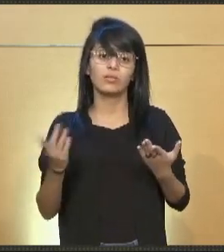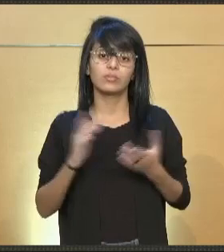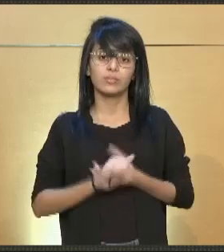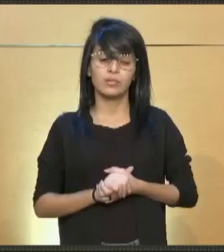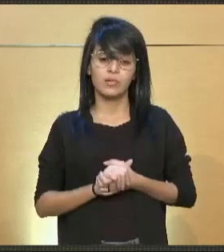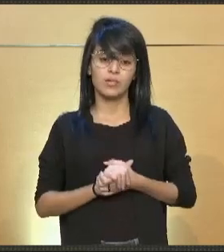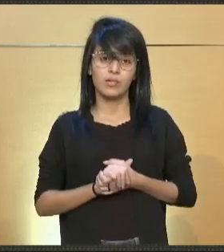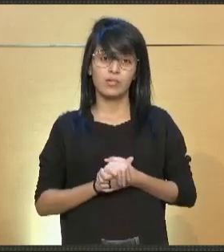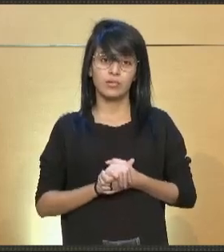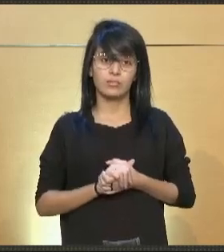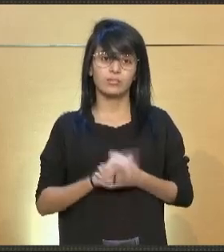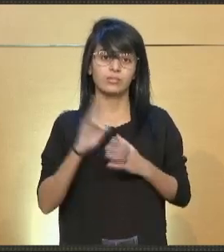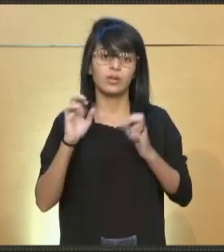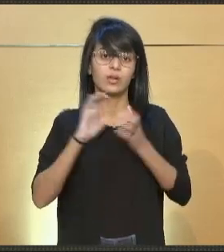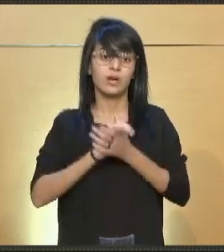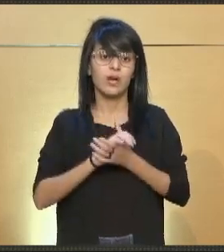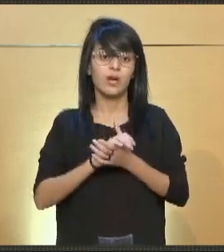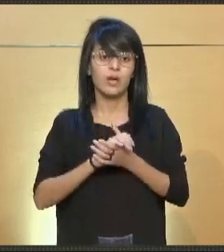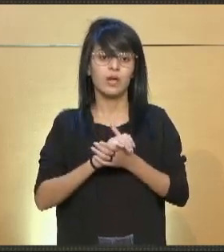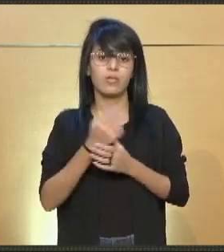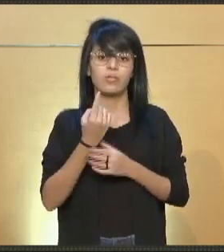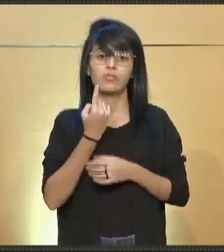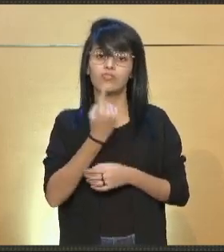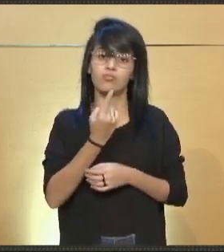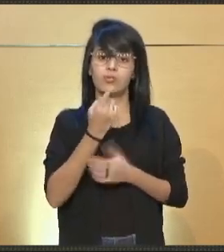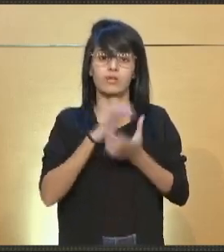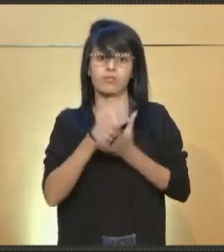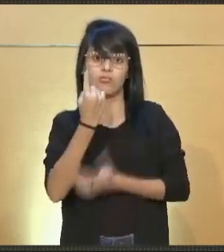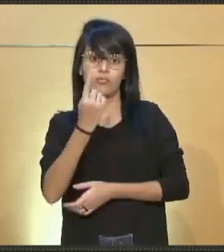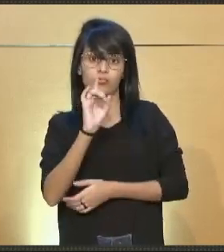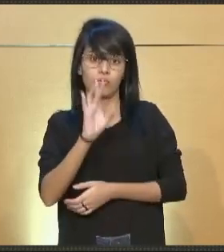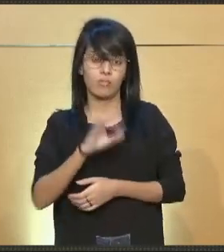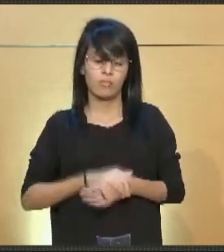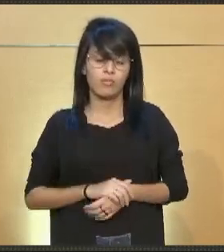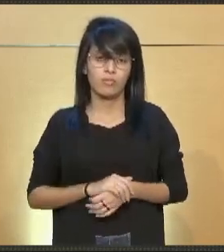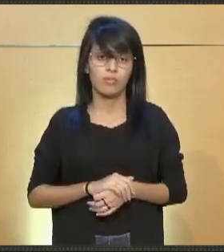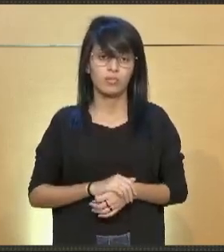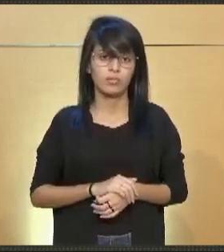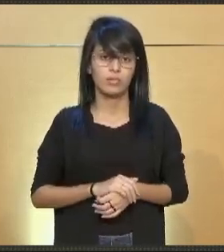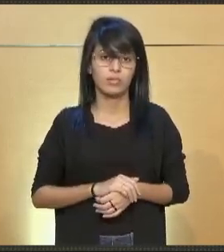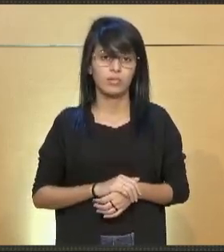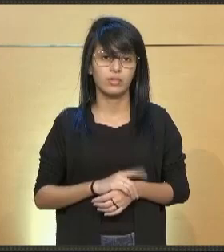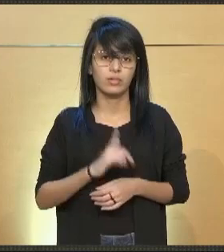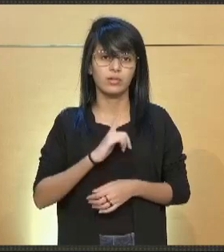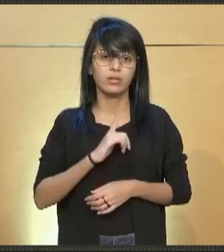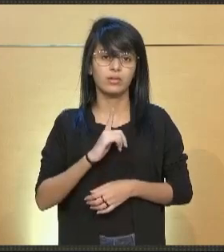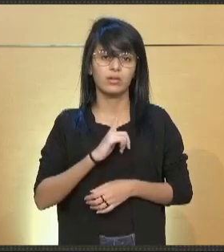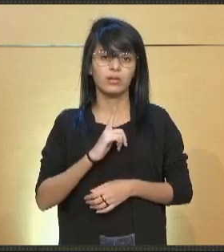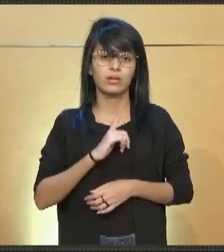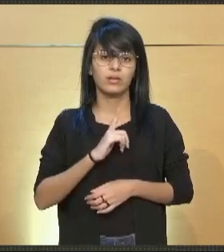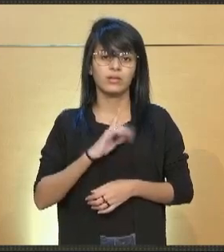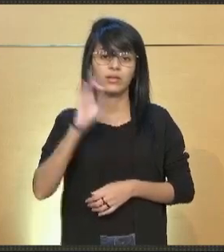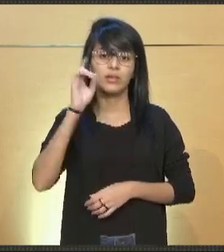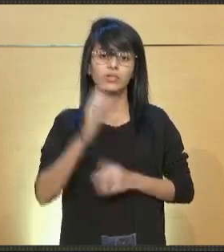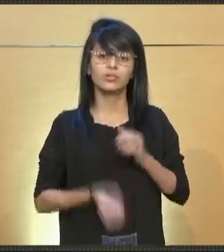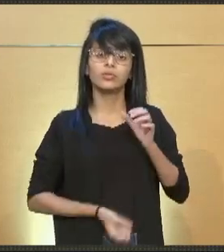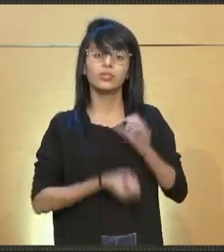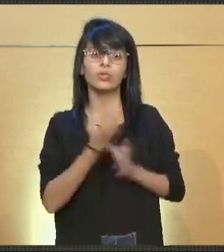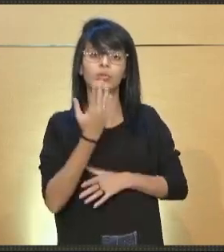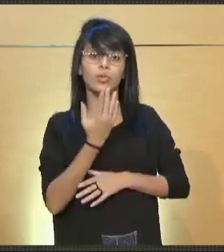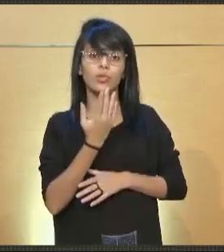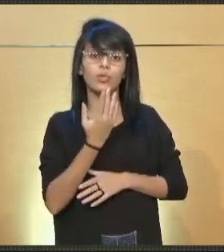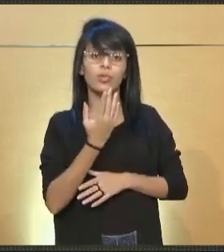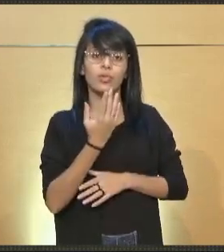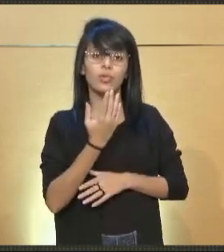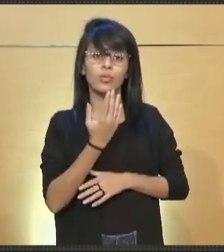monogamia. Gênesis 4, 23 e 24 é bem interessante, vai falar de Lameque, porque Deus criou a monogamia. O homem vai